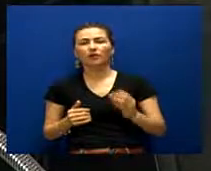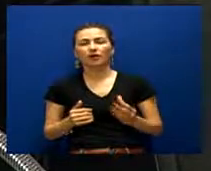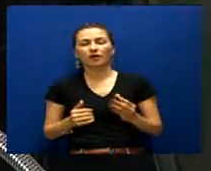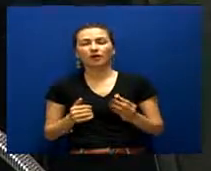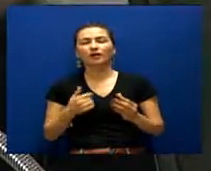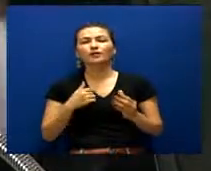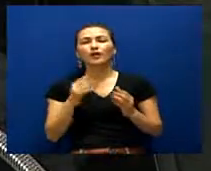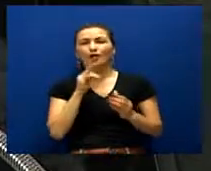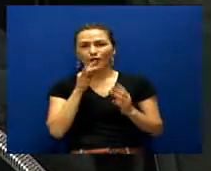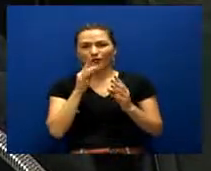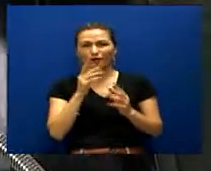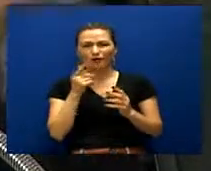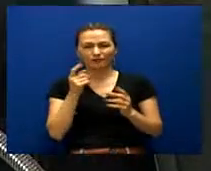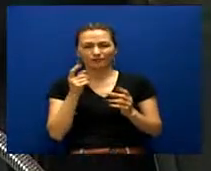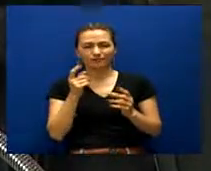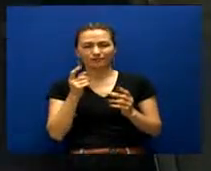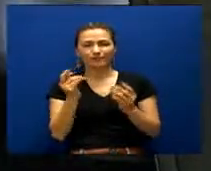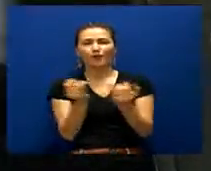na...